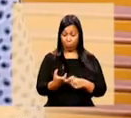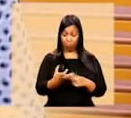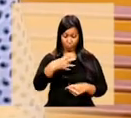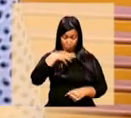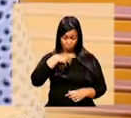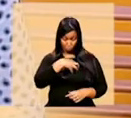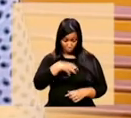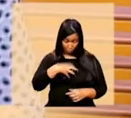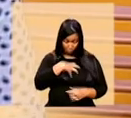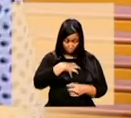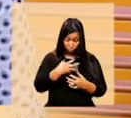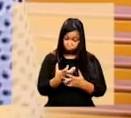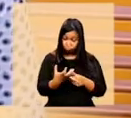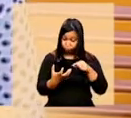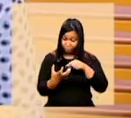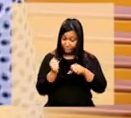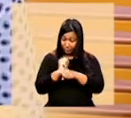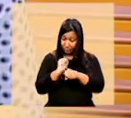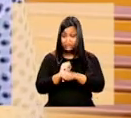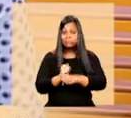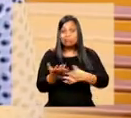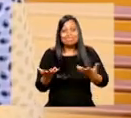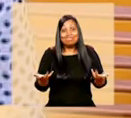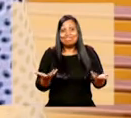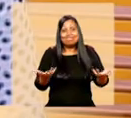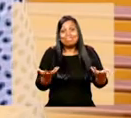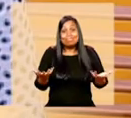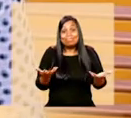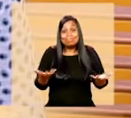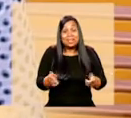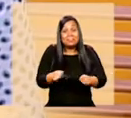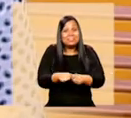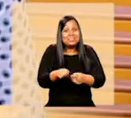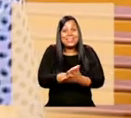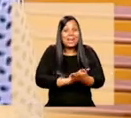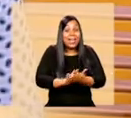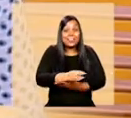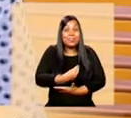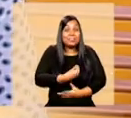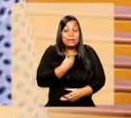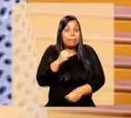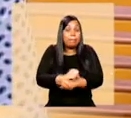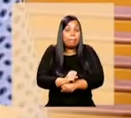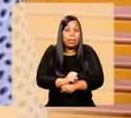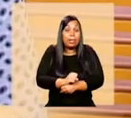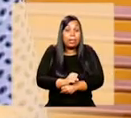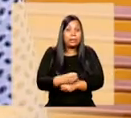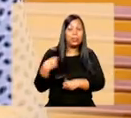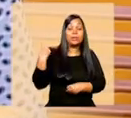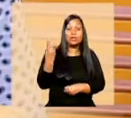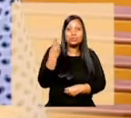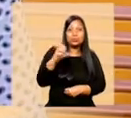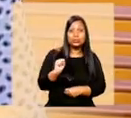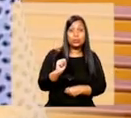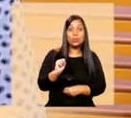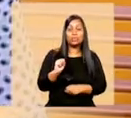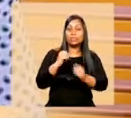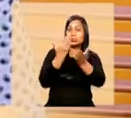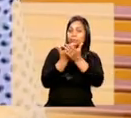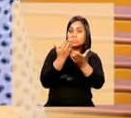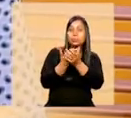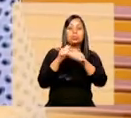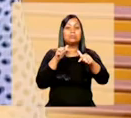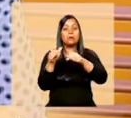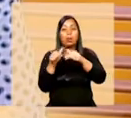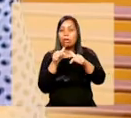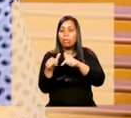órgão, você não tem possibilidade de você fazer mais nada na tua vida. Eu, com 18 anos, eu estava